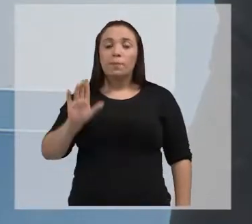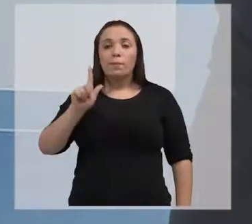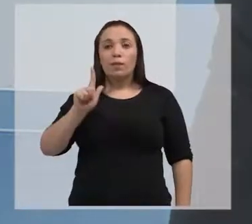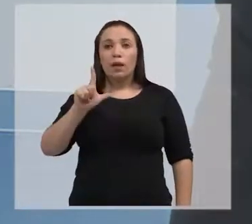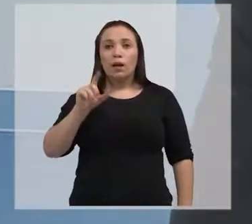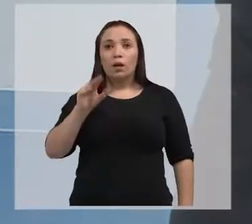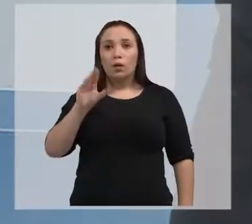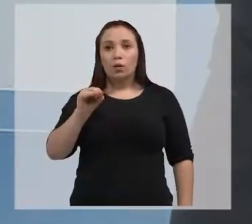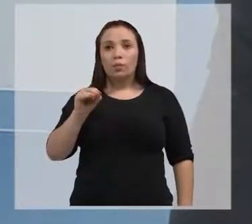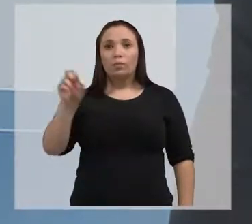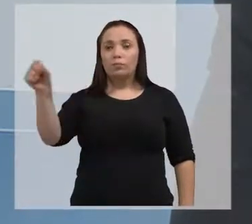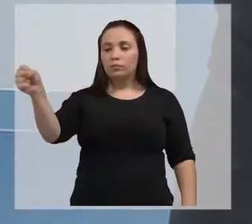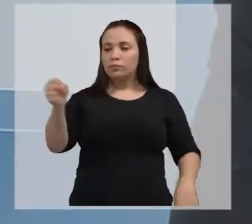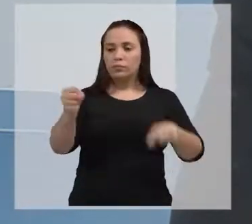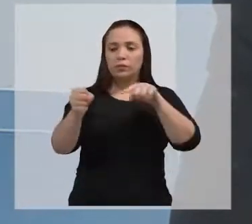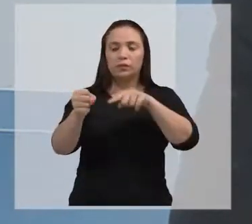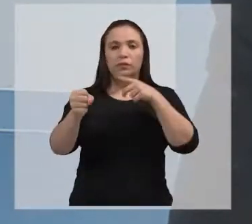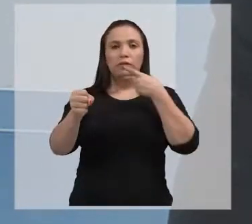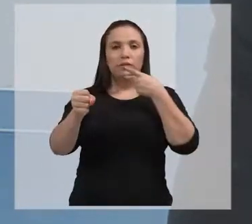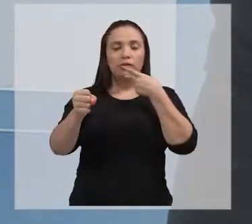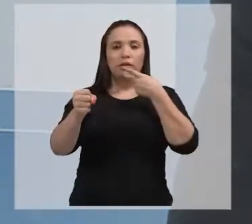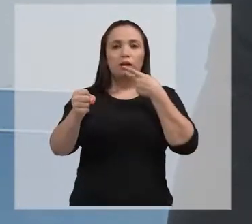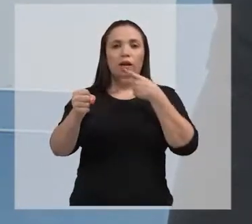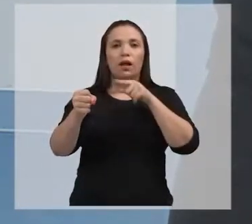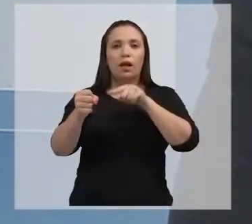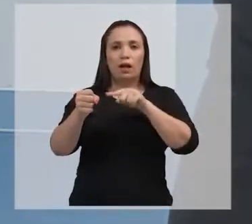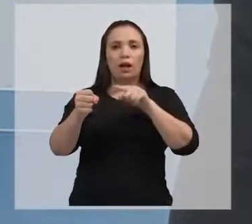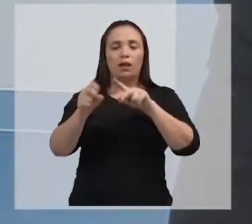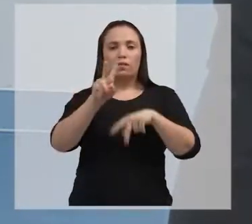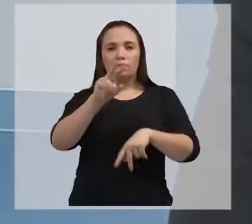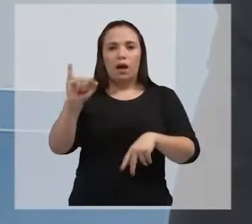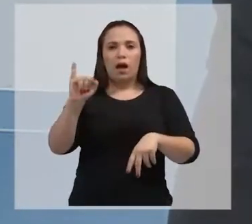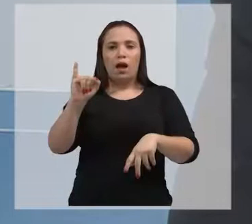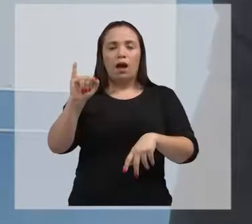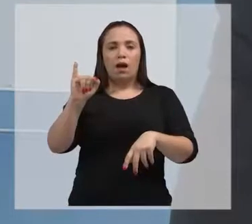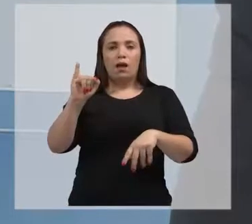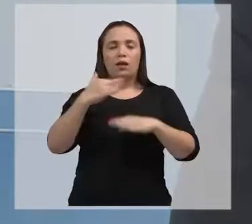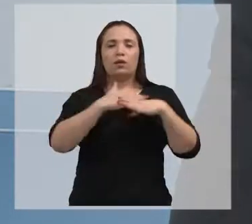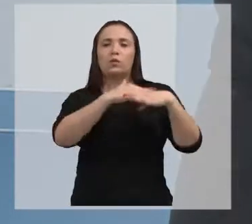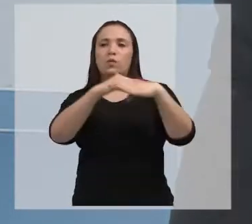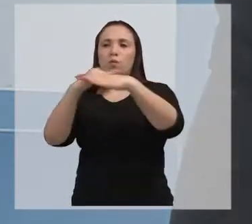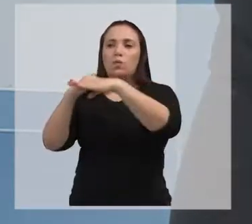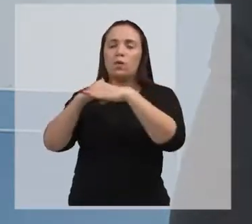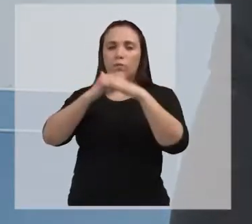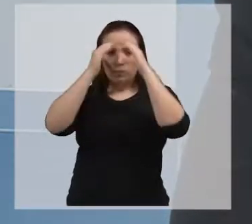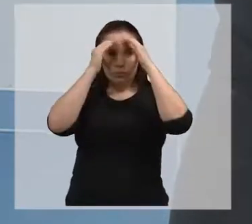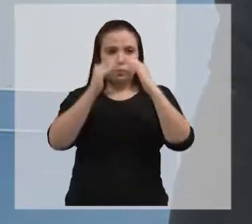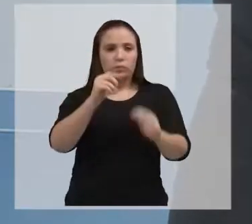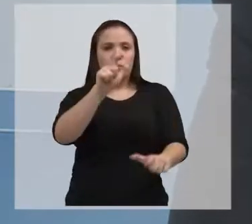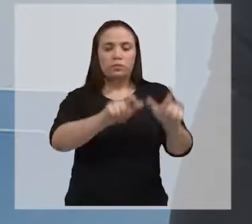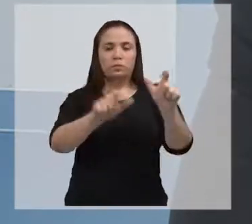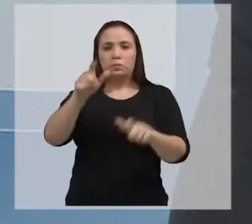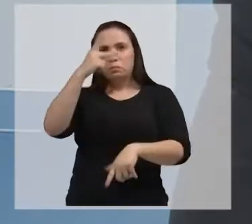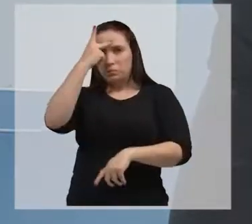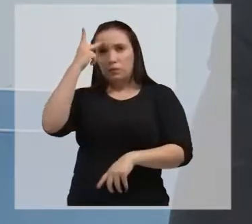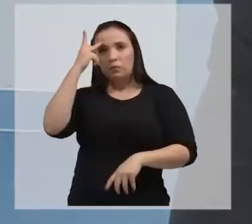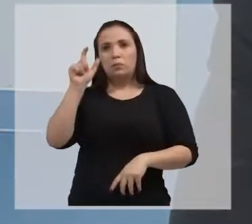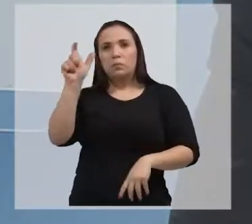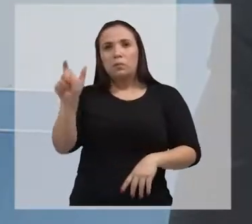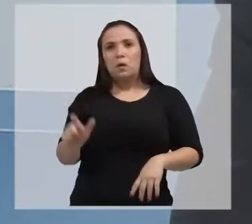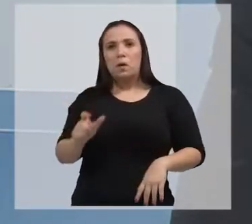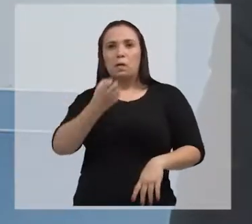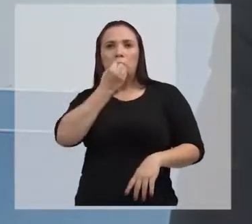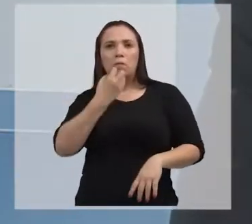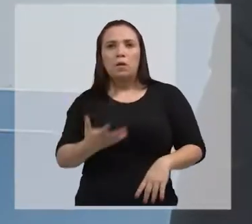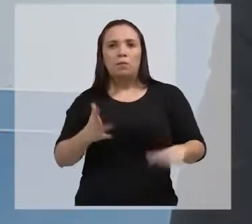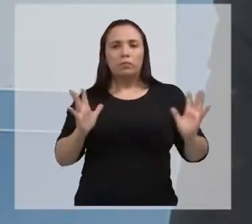a Globo inventou um cara que ia combater os privilégios. Marajá. Ia resolver a igualdade. Era um homem espetacular, era um homem de